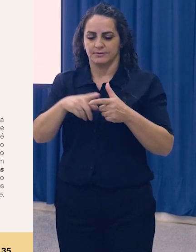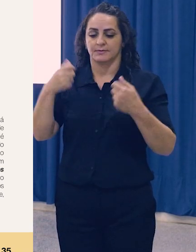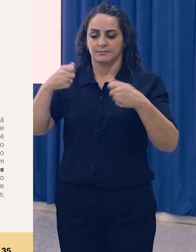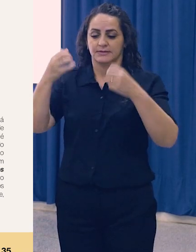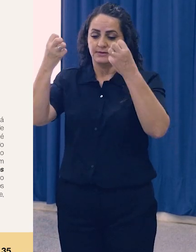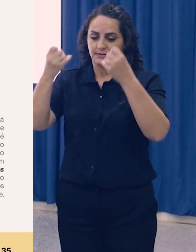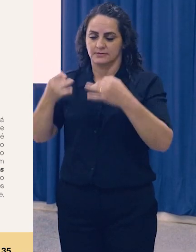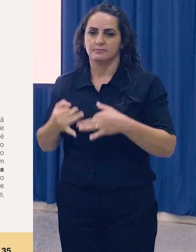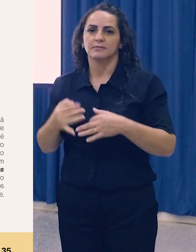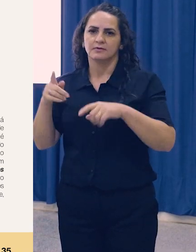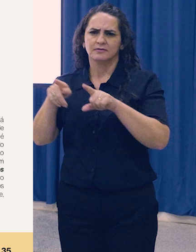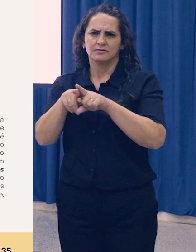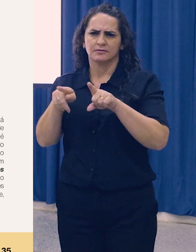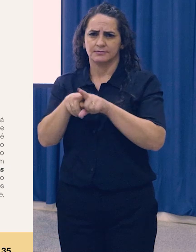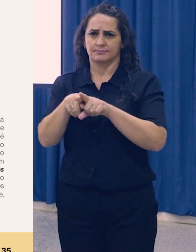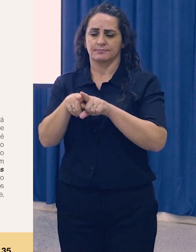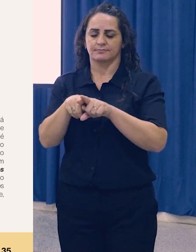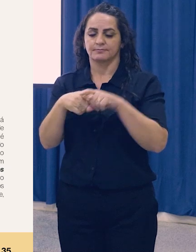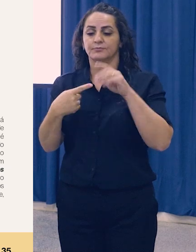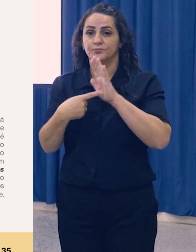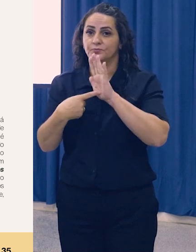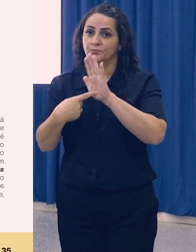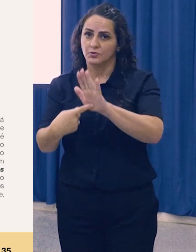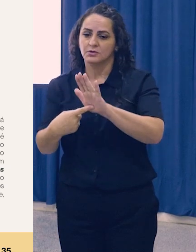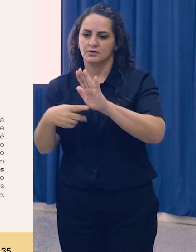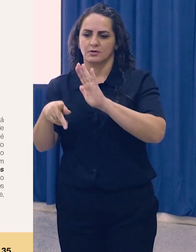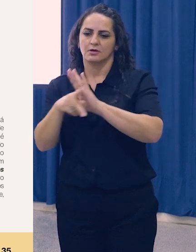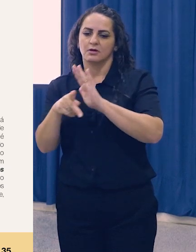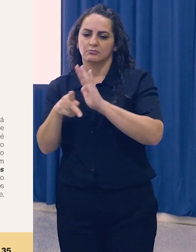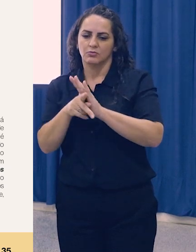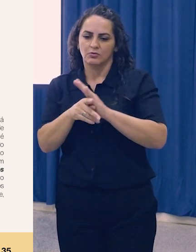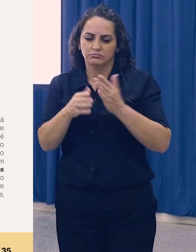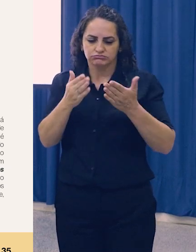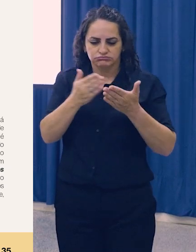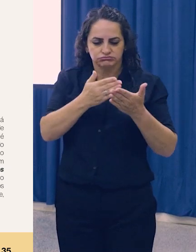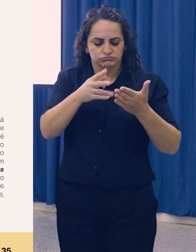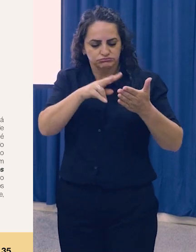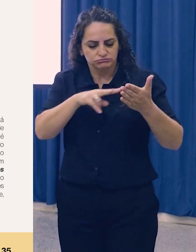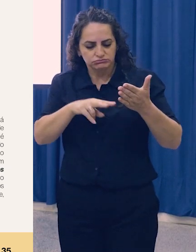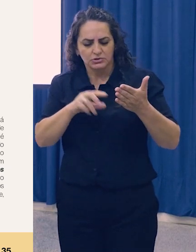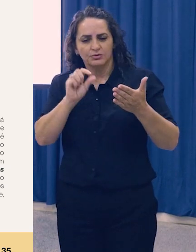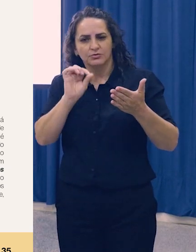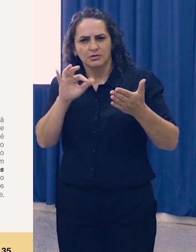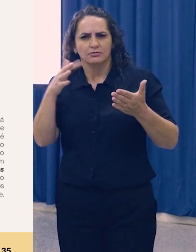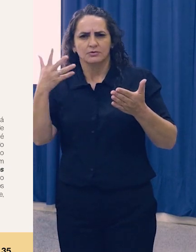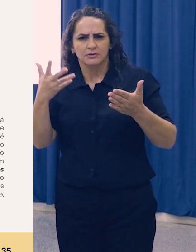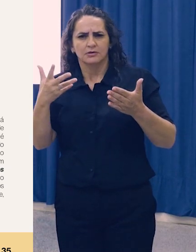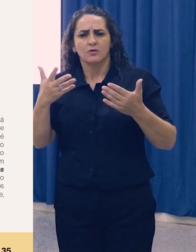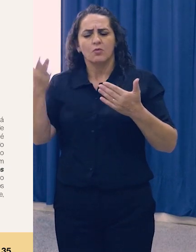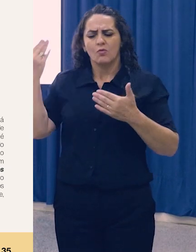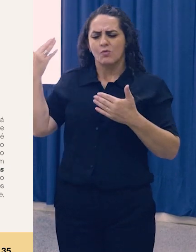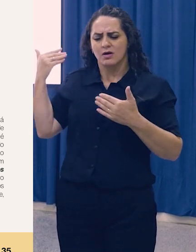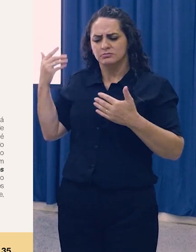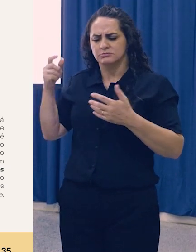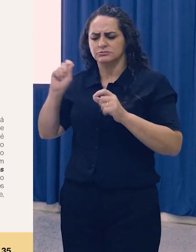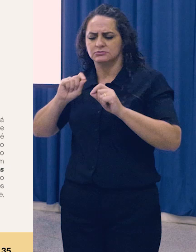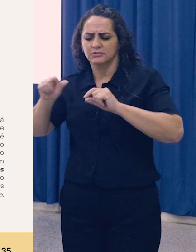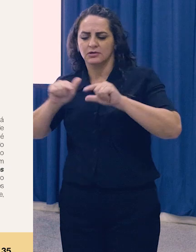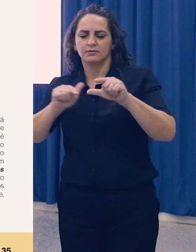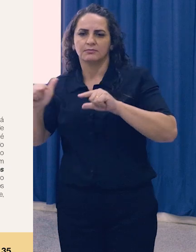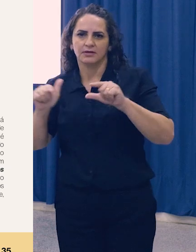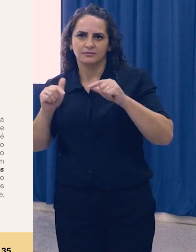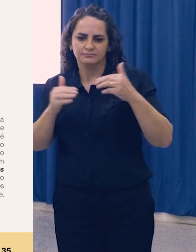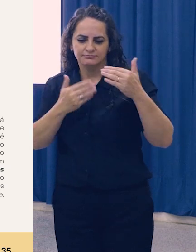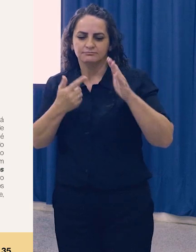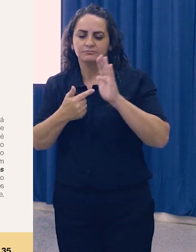sentido de mostrar o seu portfólio, mostrar as outras produções que você já fez, para mostrar o nível que você tá.